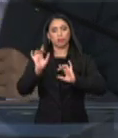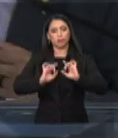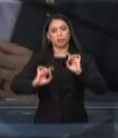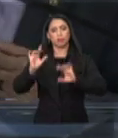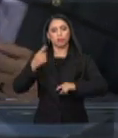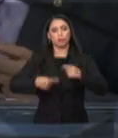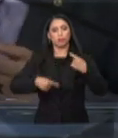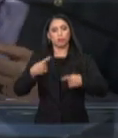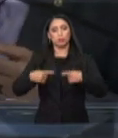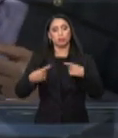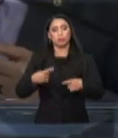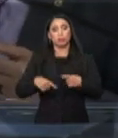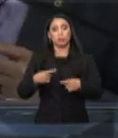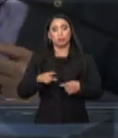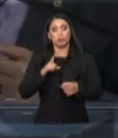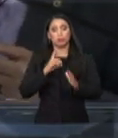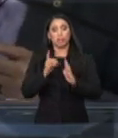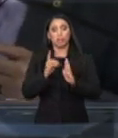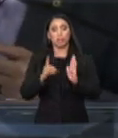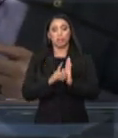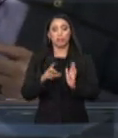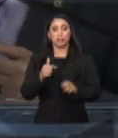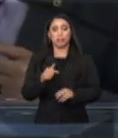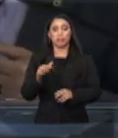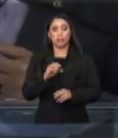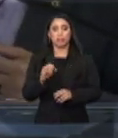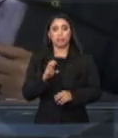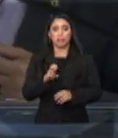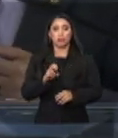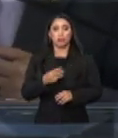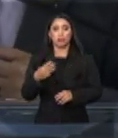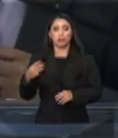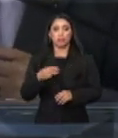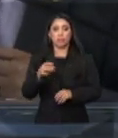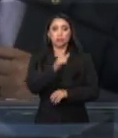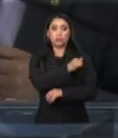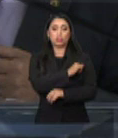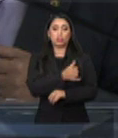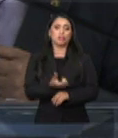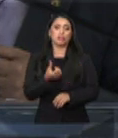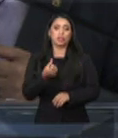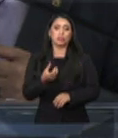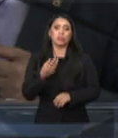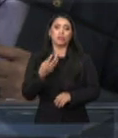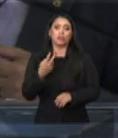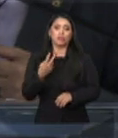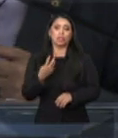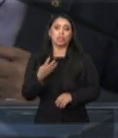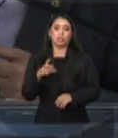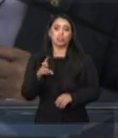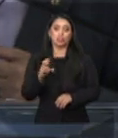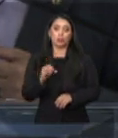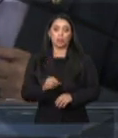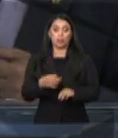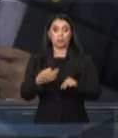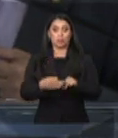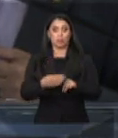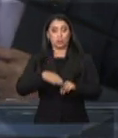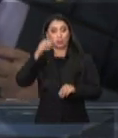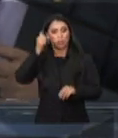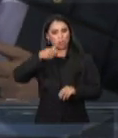que baseou-se no decreto de 70 53 para construir no Rio de Janeiro a lei 6.350 Ministro Alexandre de Moraes